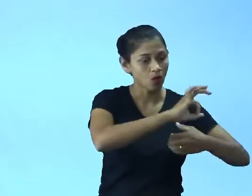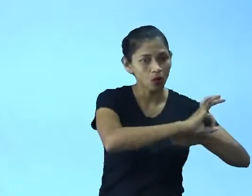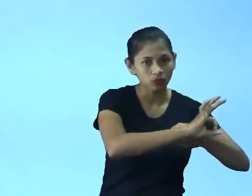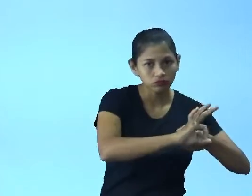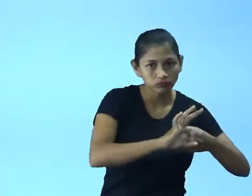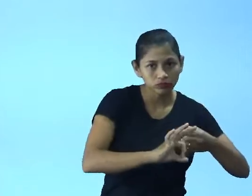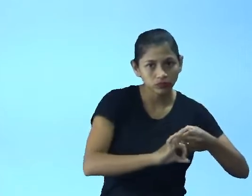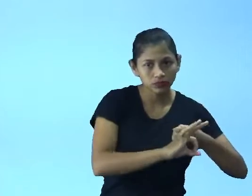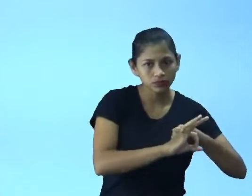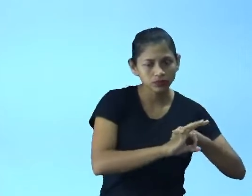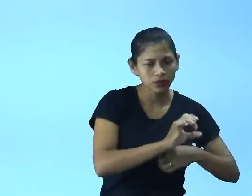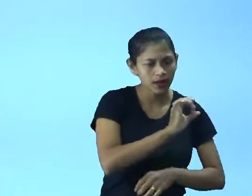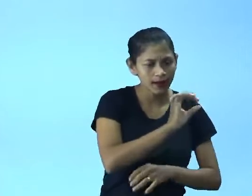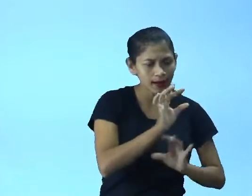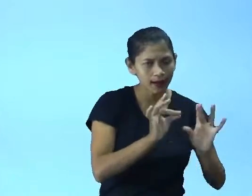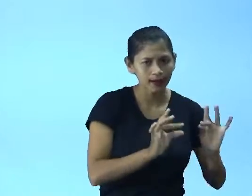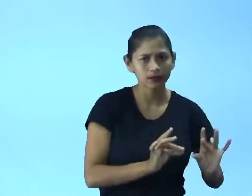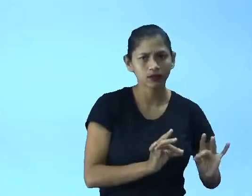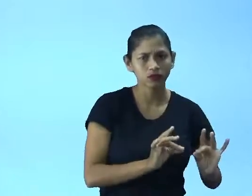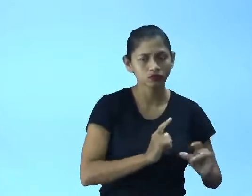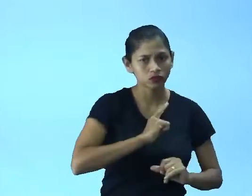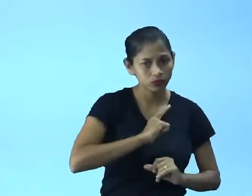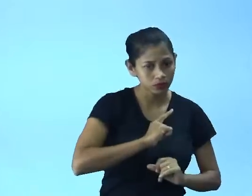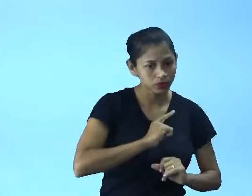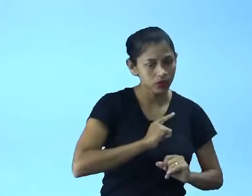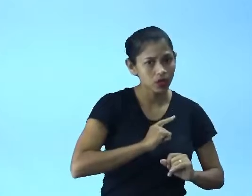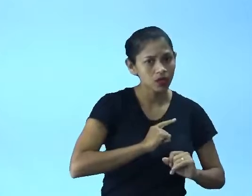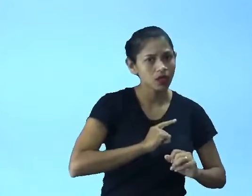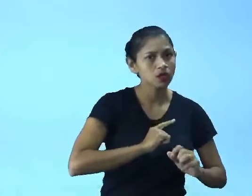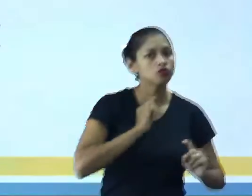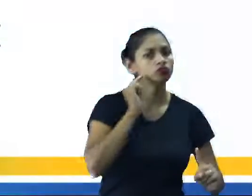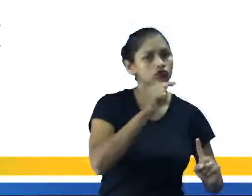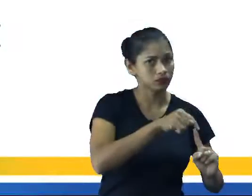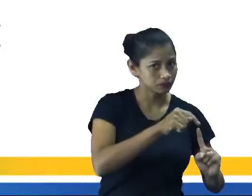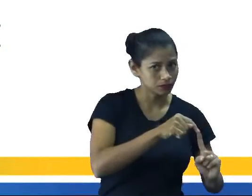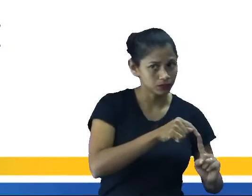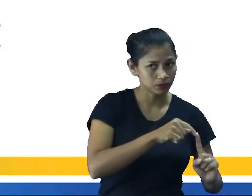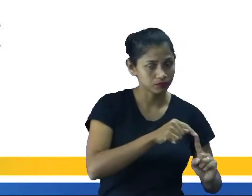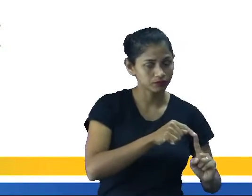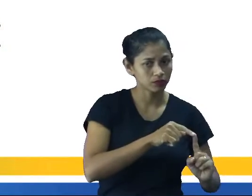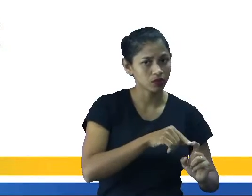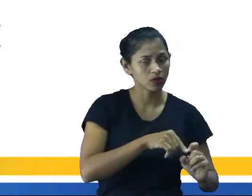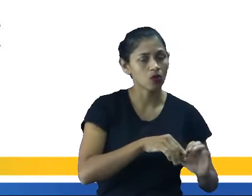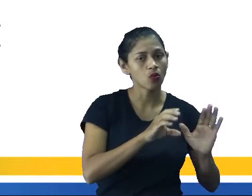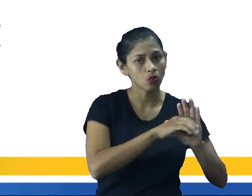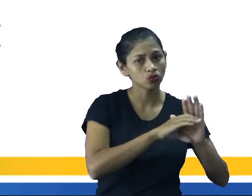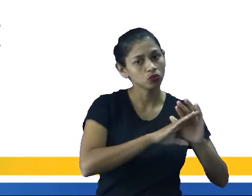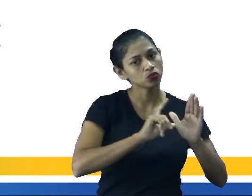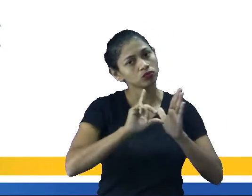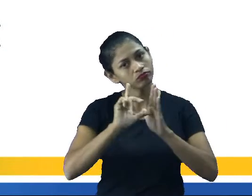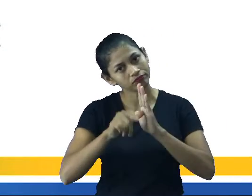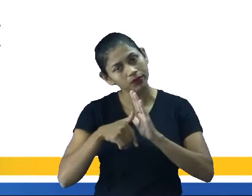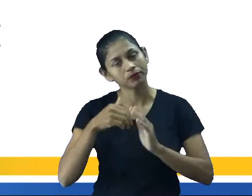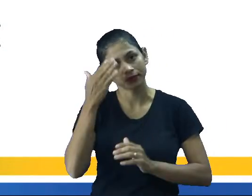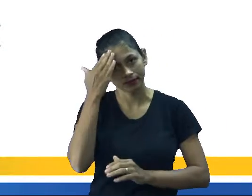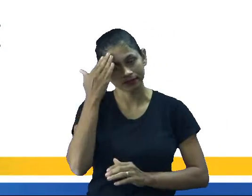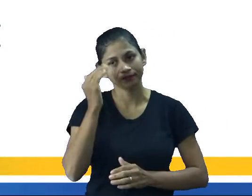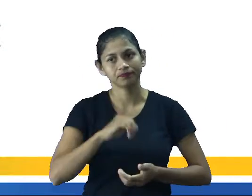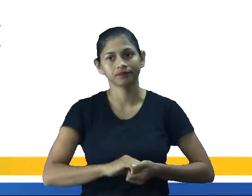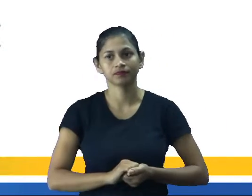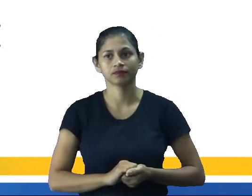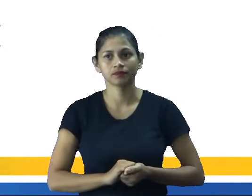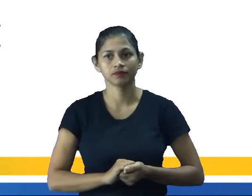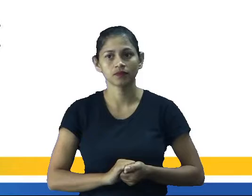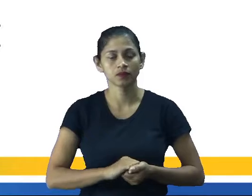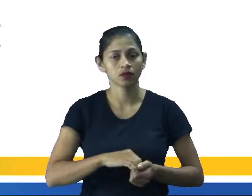uma função na fisiologia da célula. São assuntos que a gente vai aprender um pouco mais à frente. E todas elas a gente